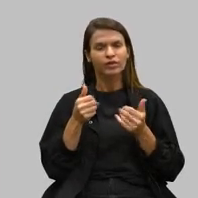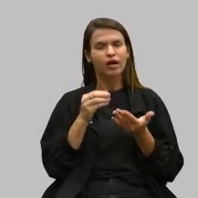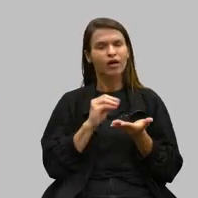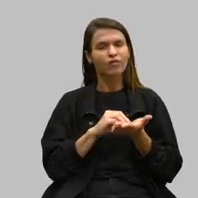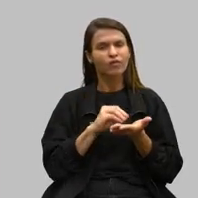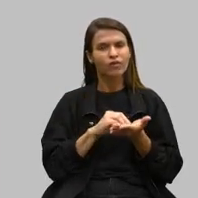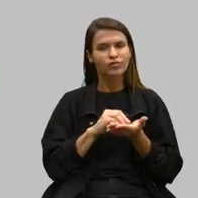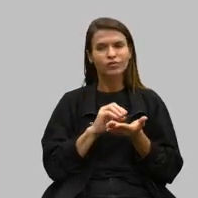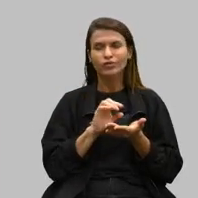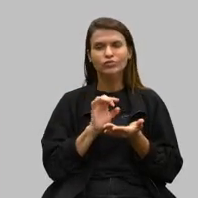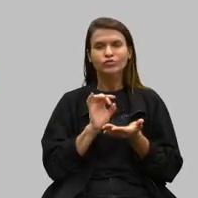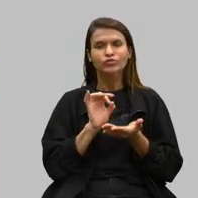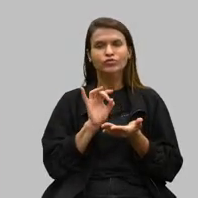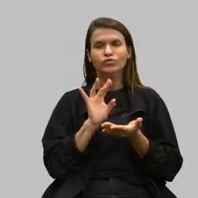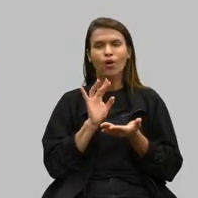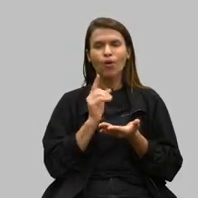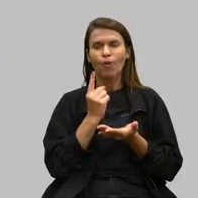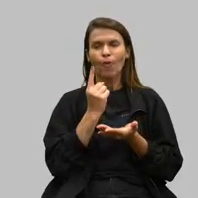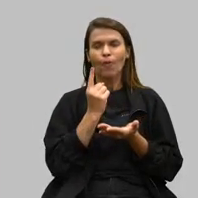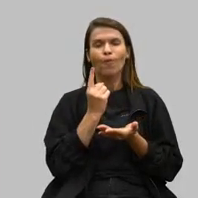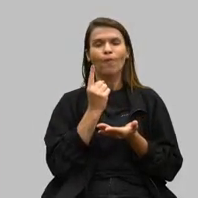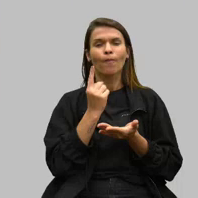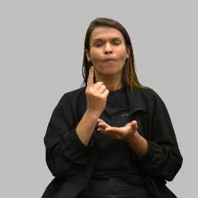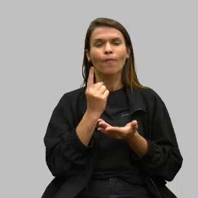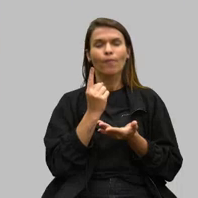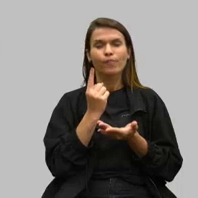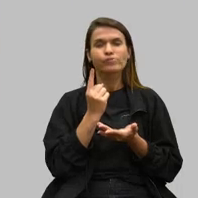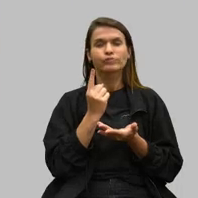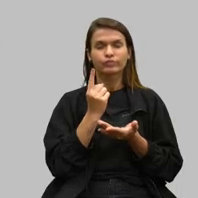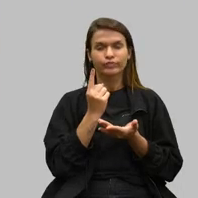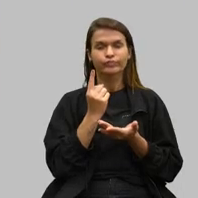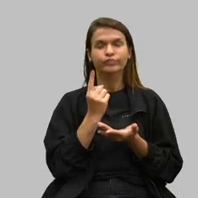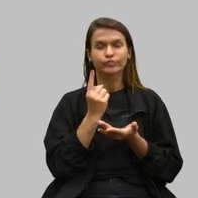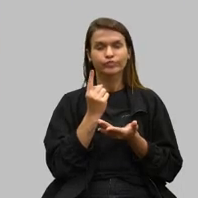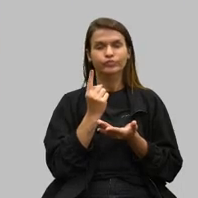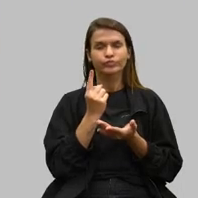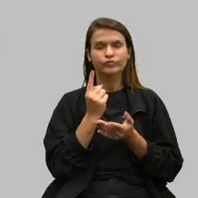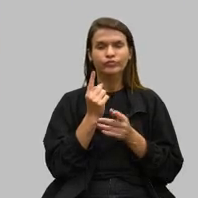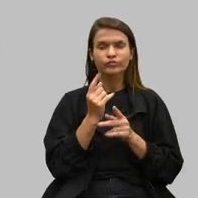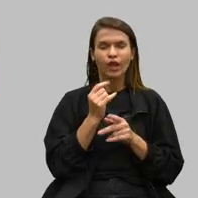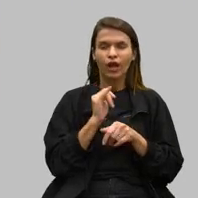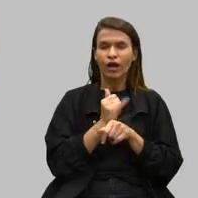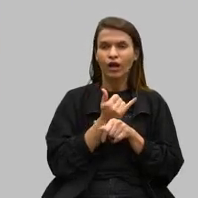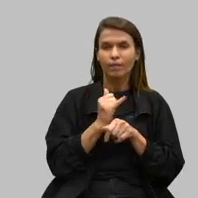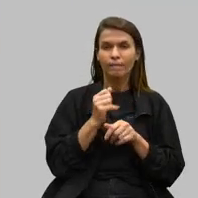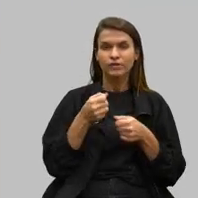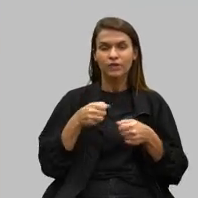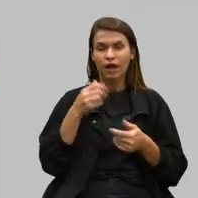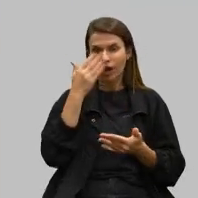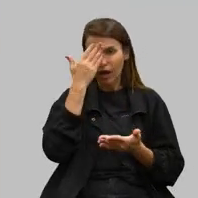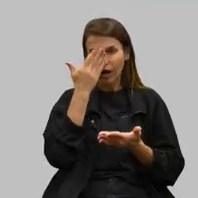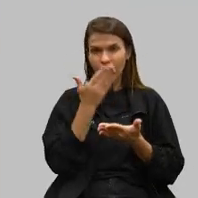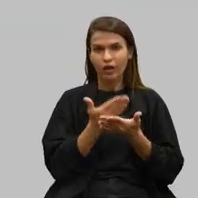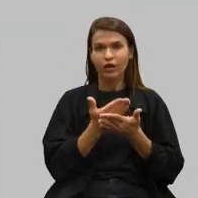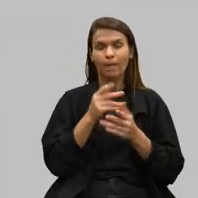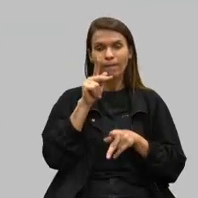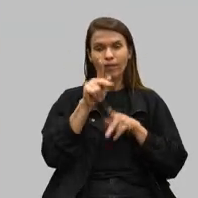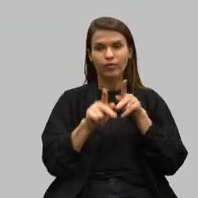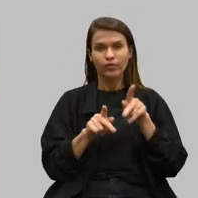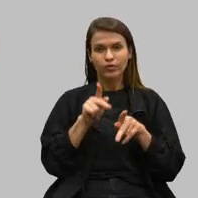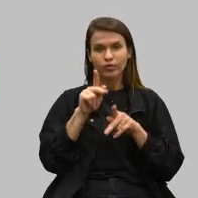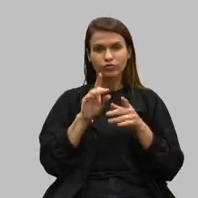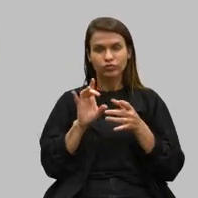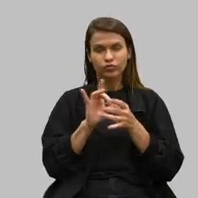só a cereja do bolo. Eu penso que a gente precisa resgatar a credibilidade junto à população de toda aquela